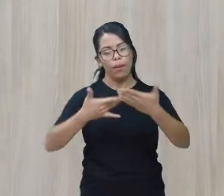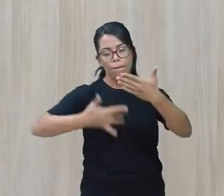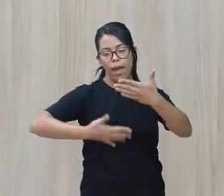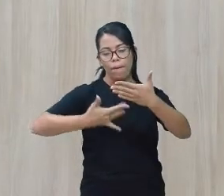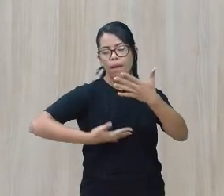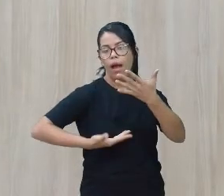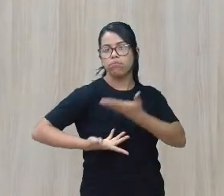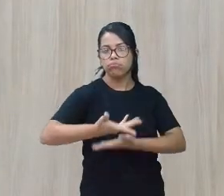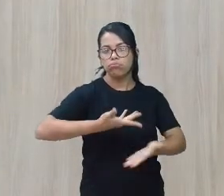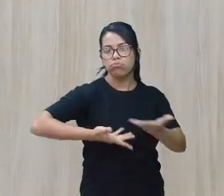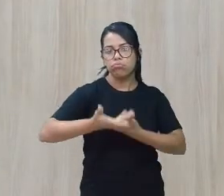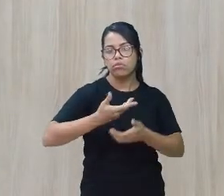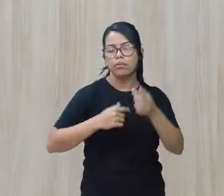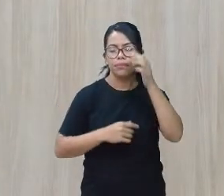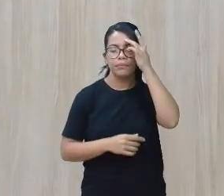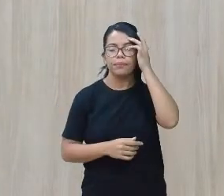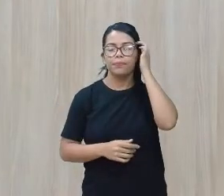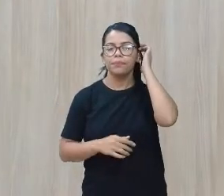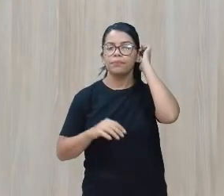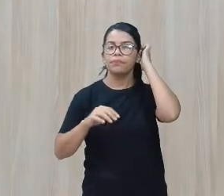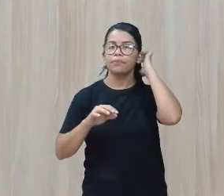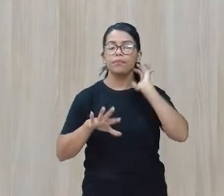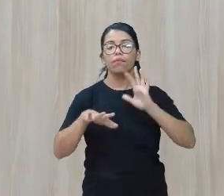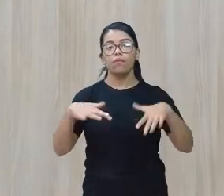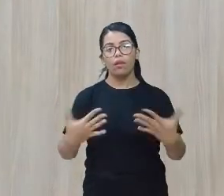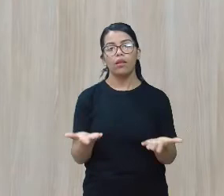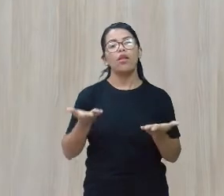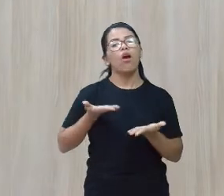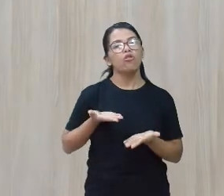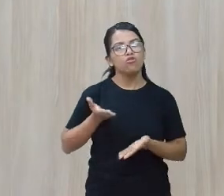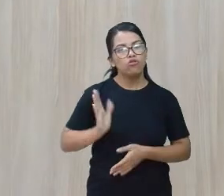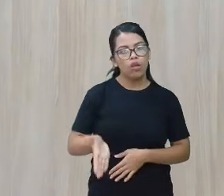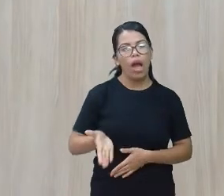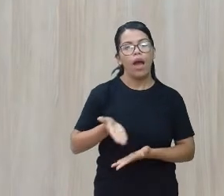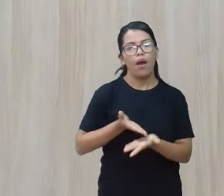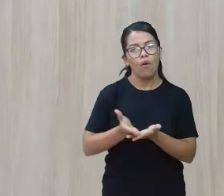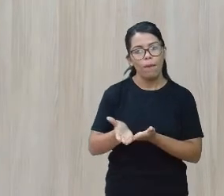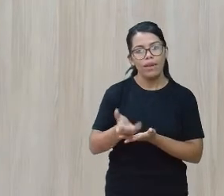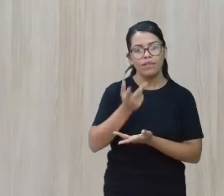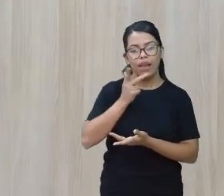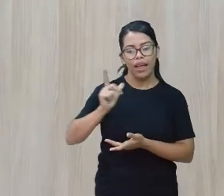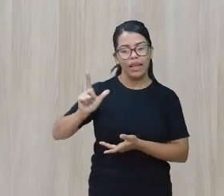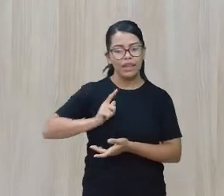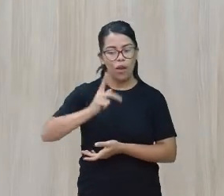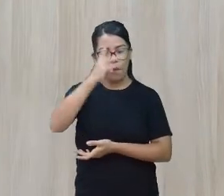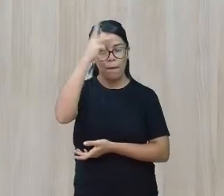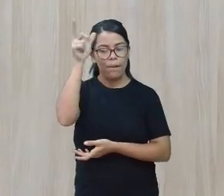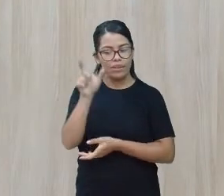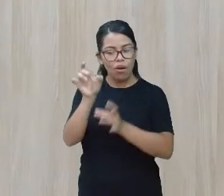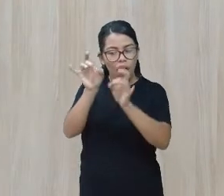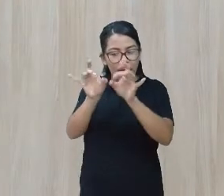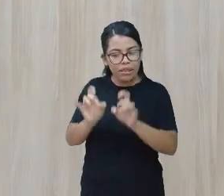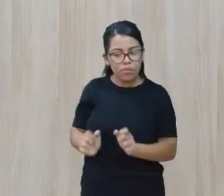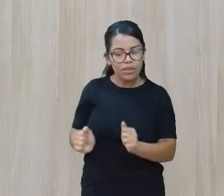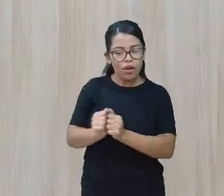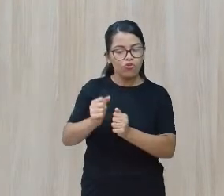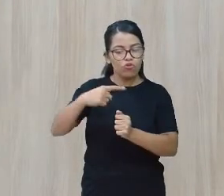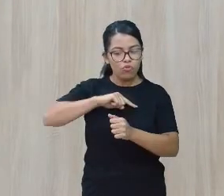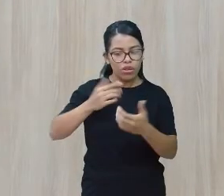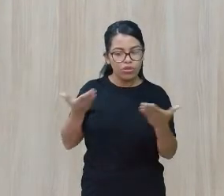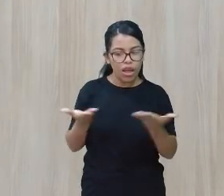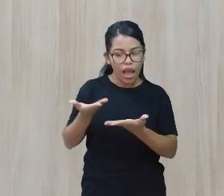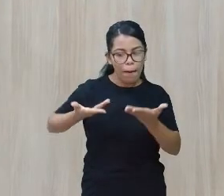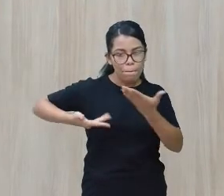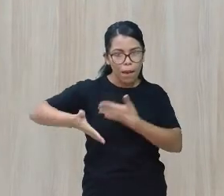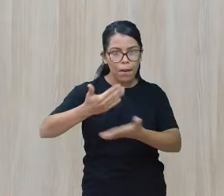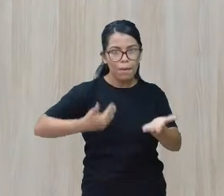aí. E aqui eu já começo a dizer que tem uma pessoa especial aqui conosco que vai estar conversando com